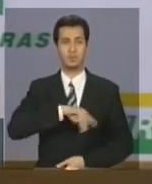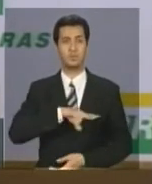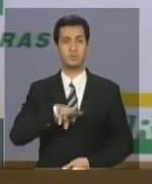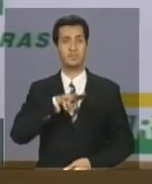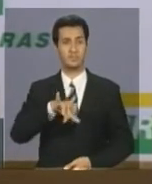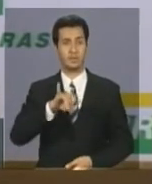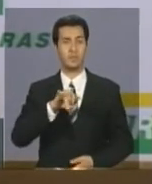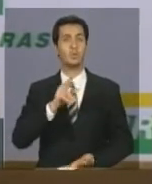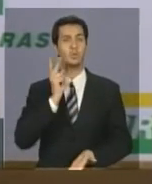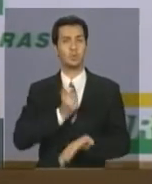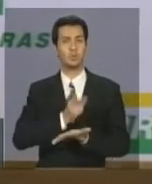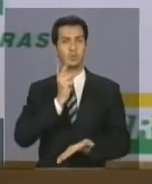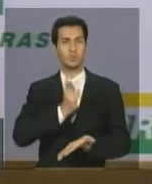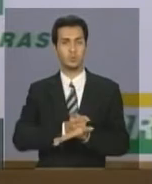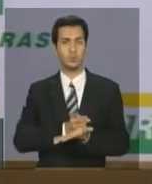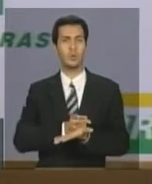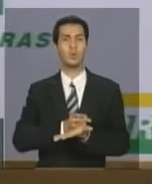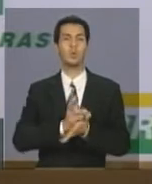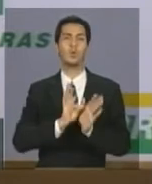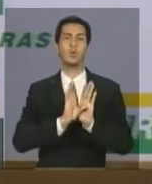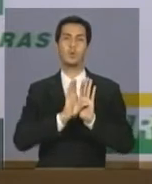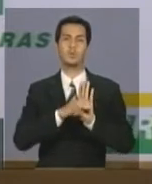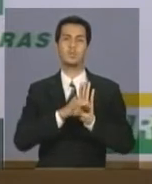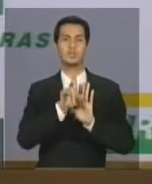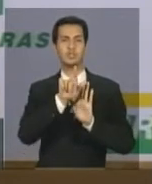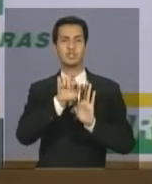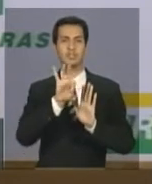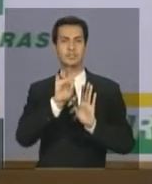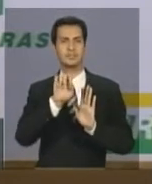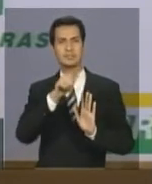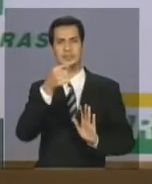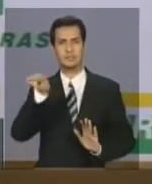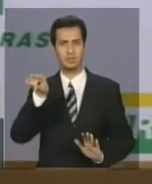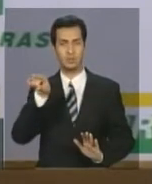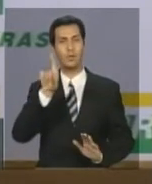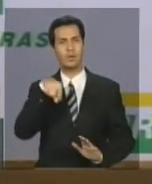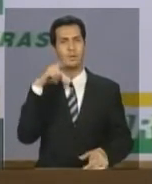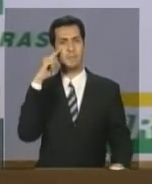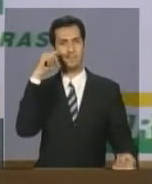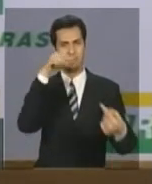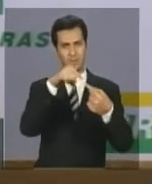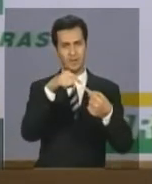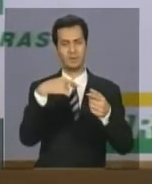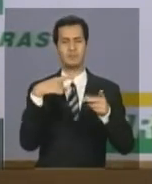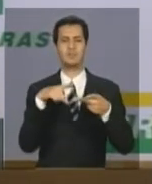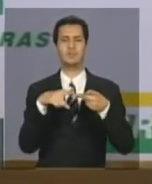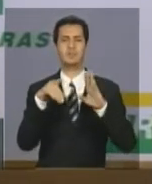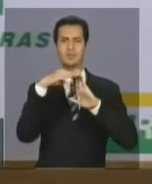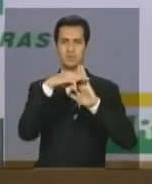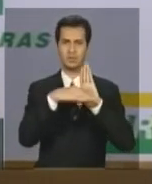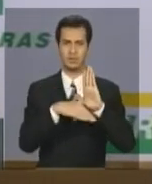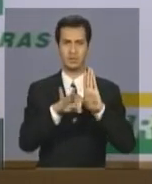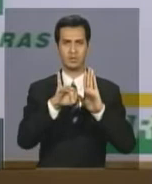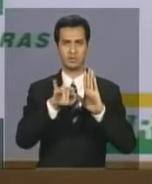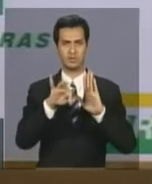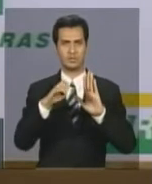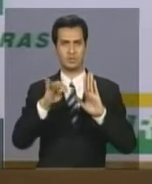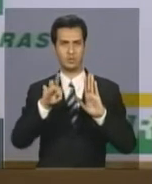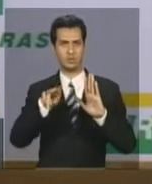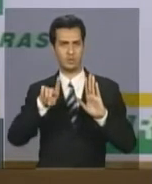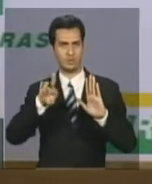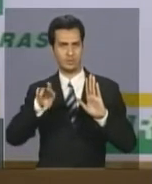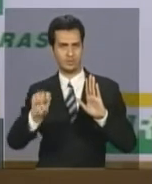manter a aplicação desses conceitos de gestão na companhia, que definem claramente metas, indicadores.